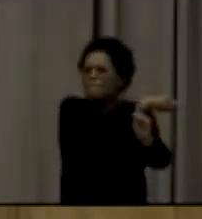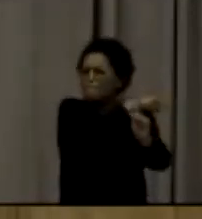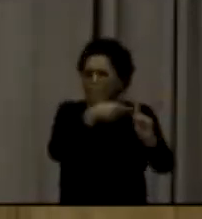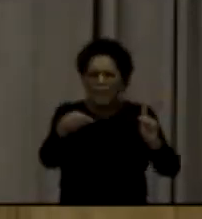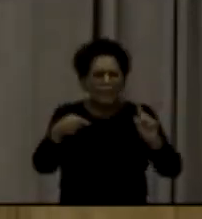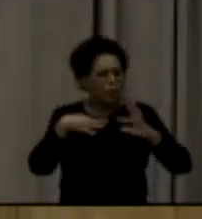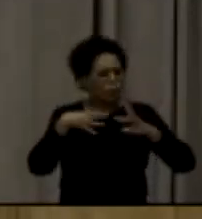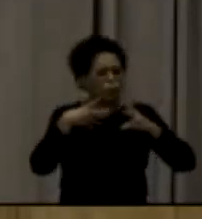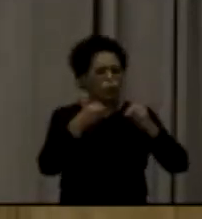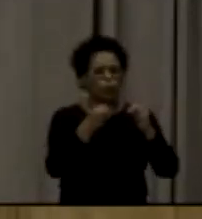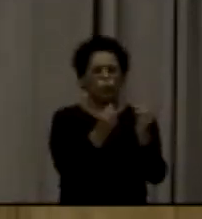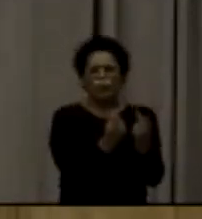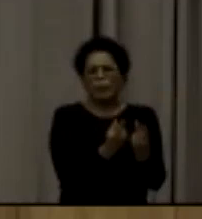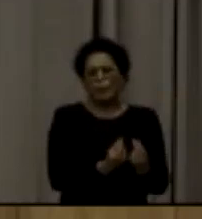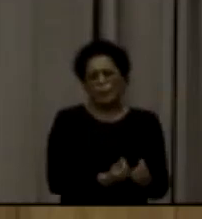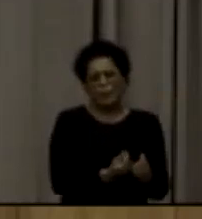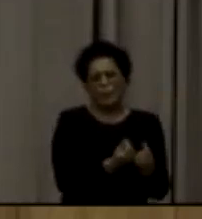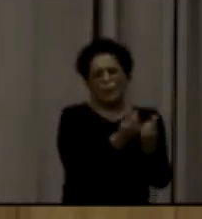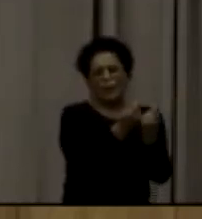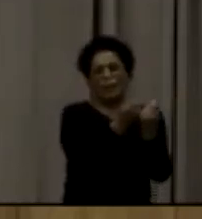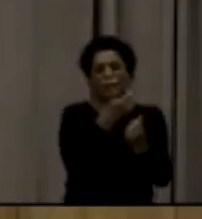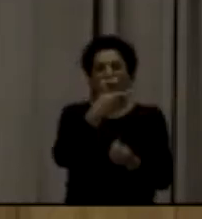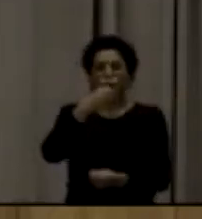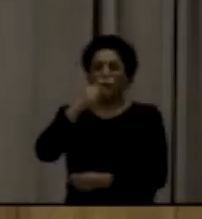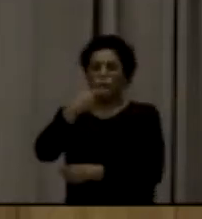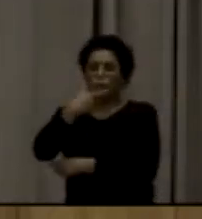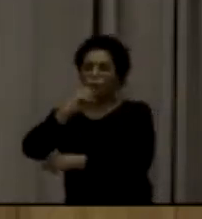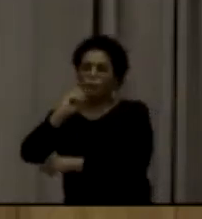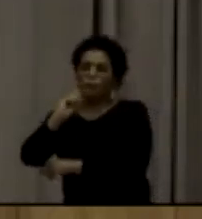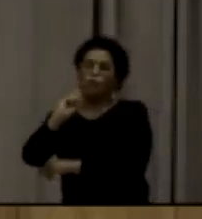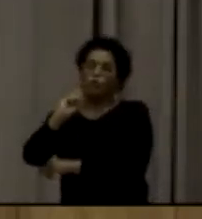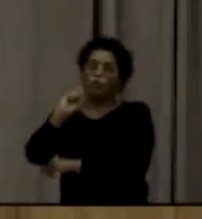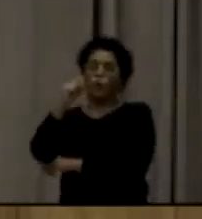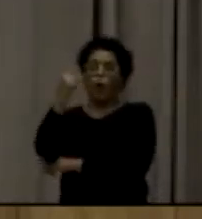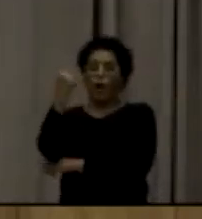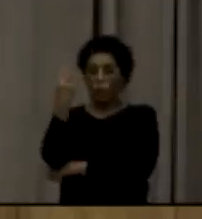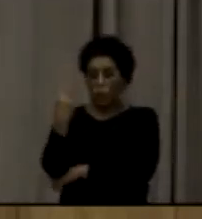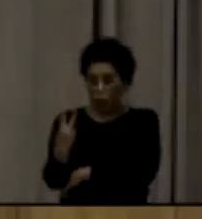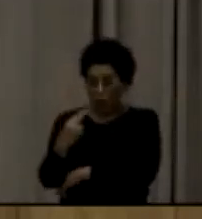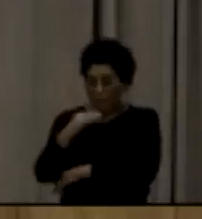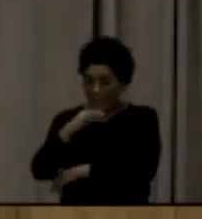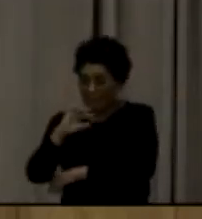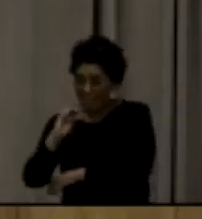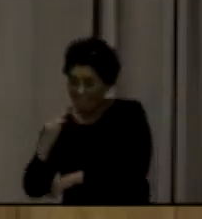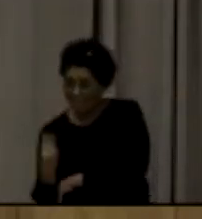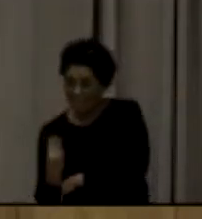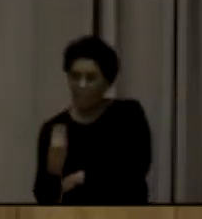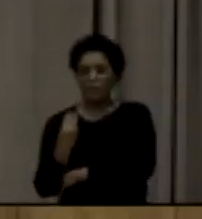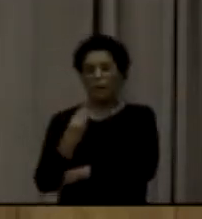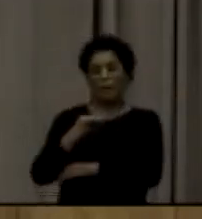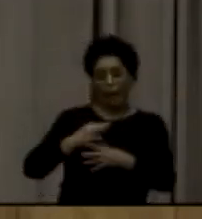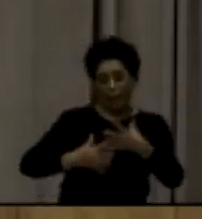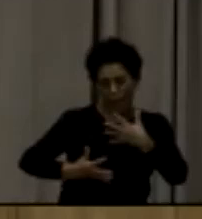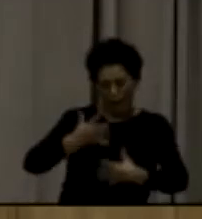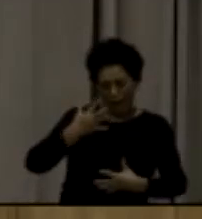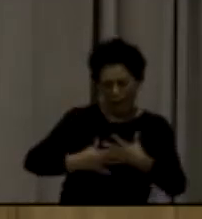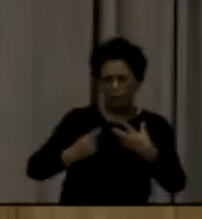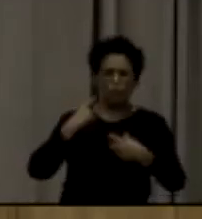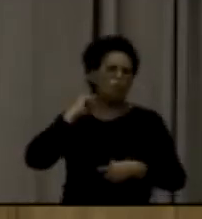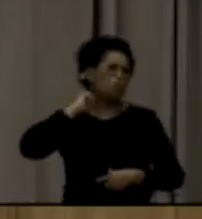a riqueza criada no mundo. Em 2020, isso chegou a 2/3. A crise climática, com a